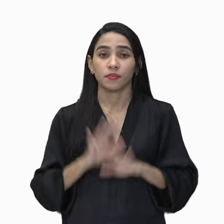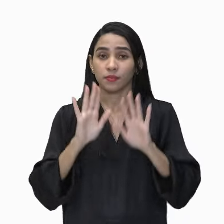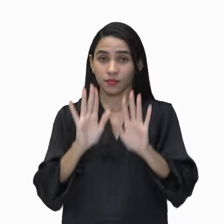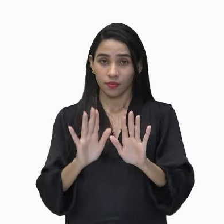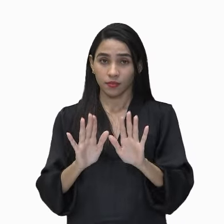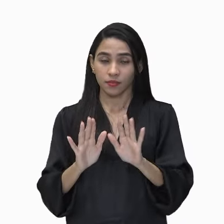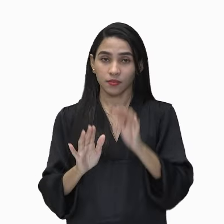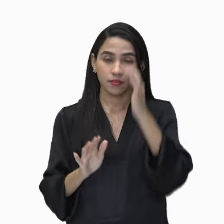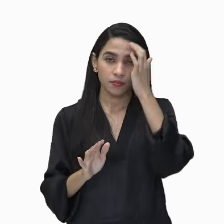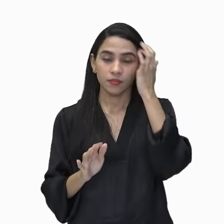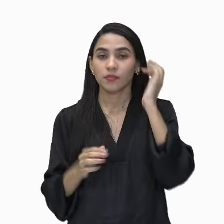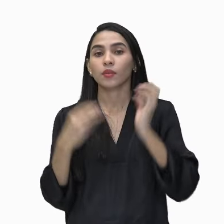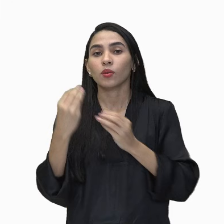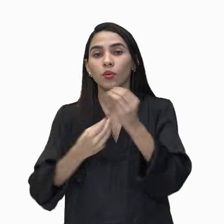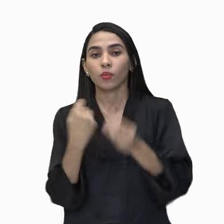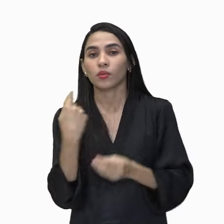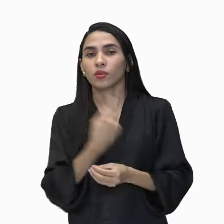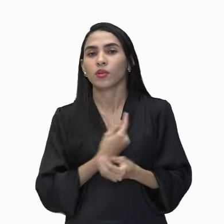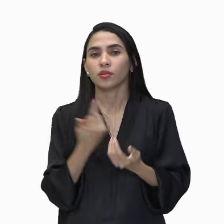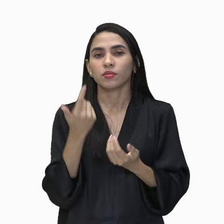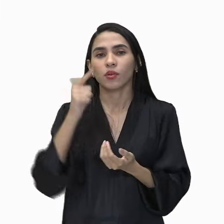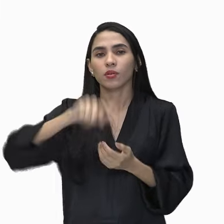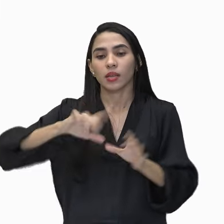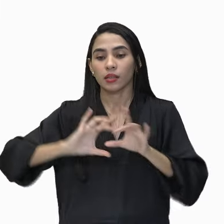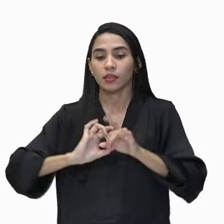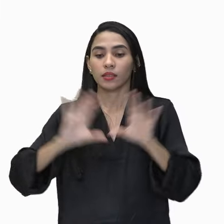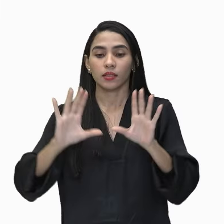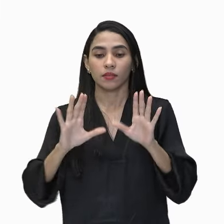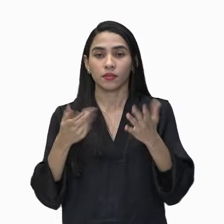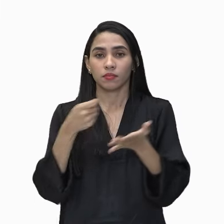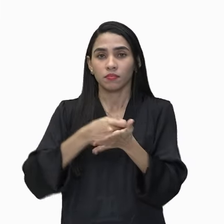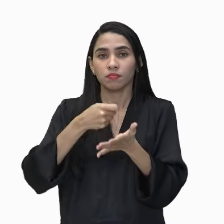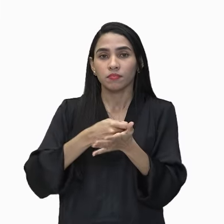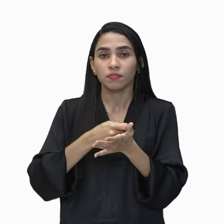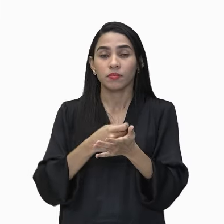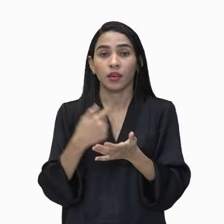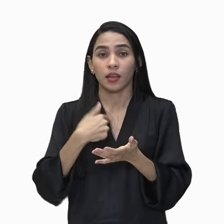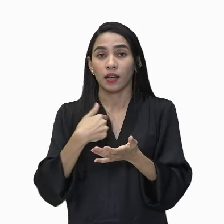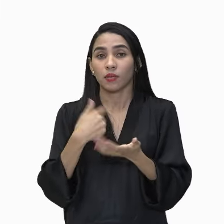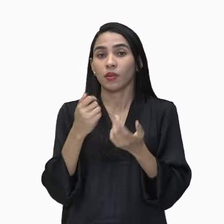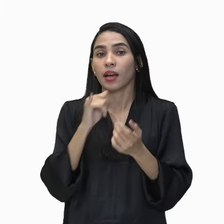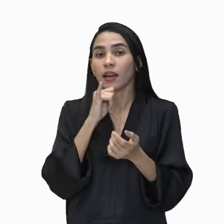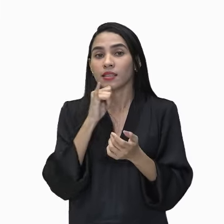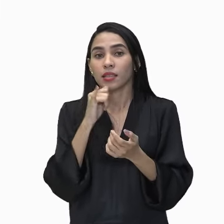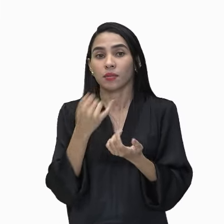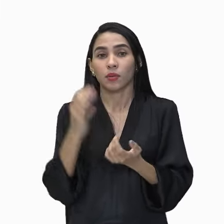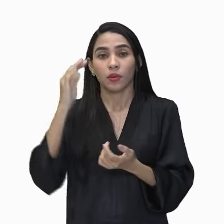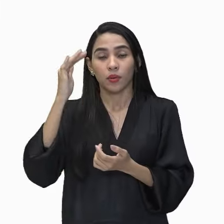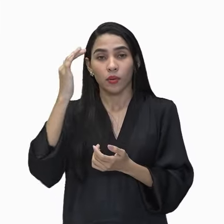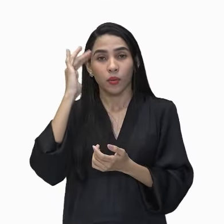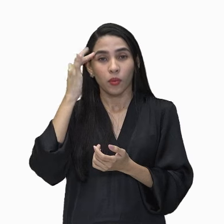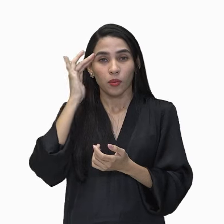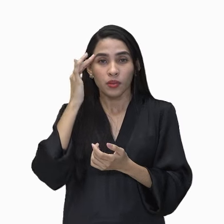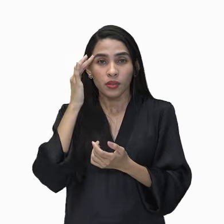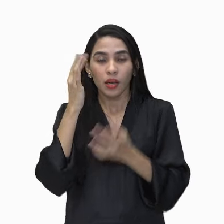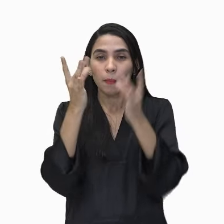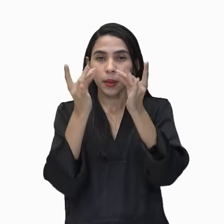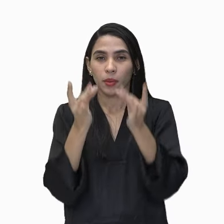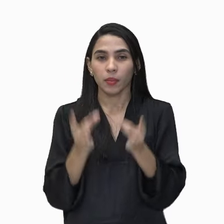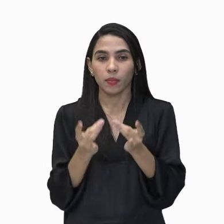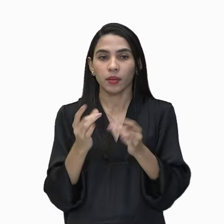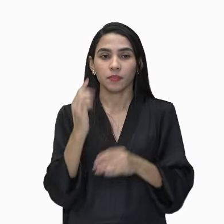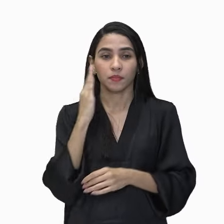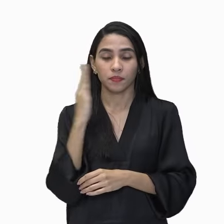Porém, como é que a gente consegue se livrar desse determinismo? Quando eu tomo consciência dos